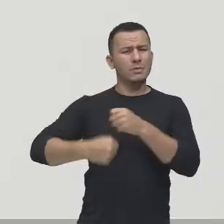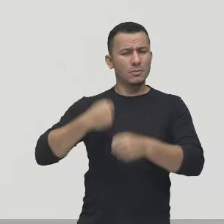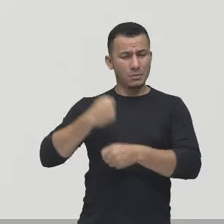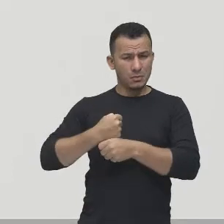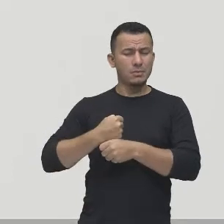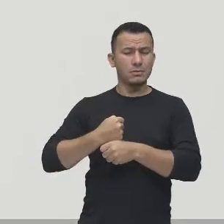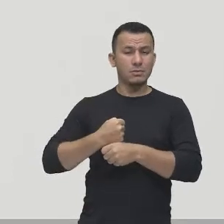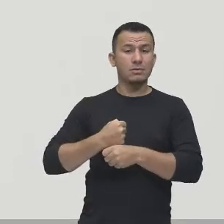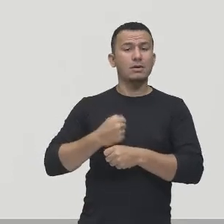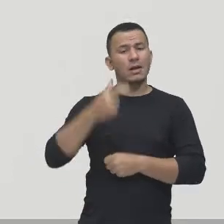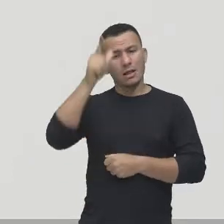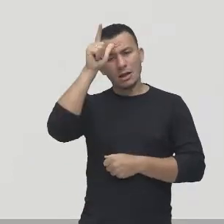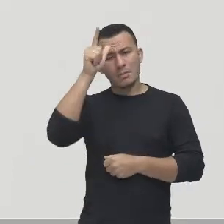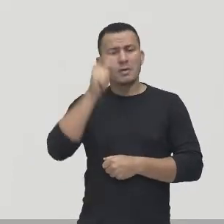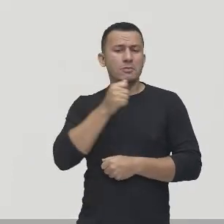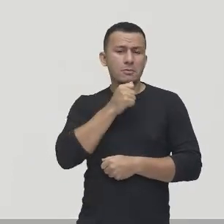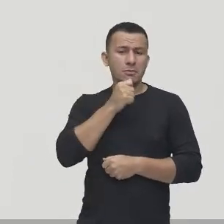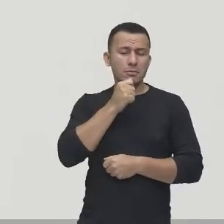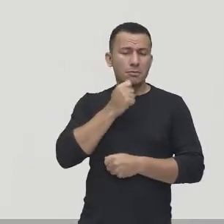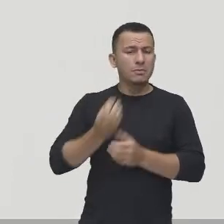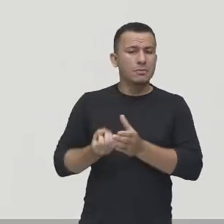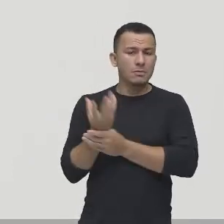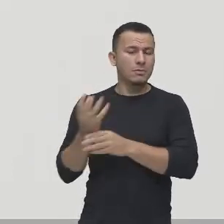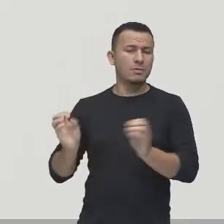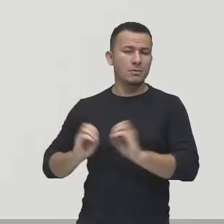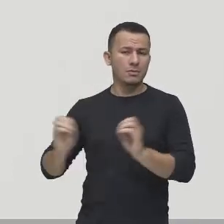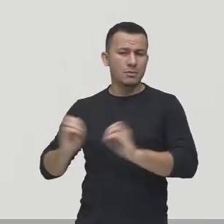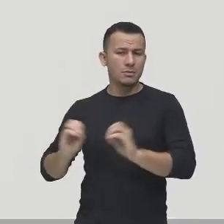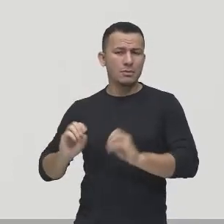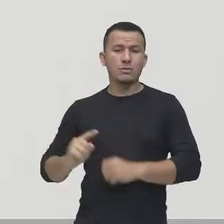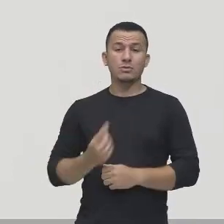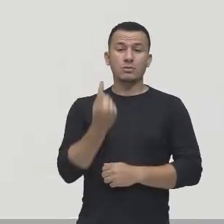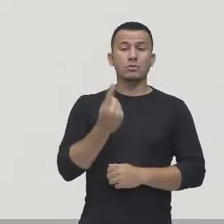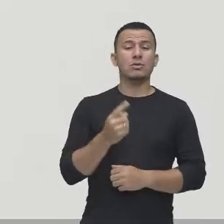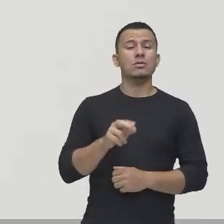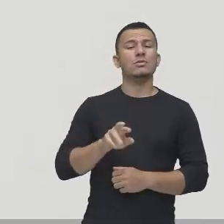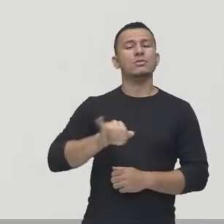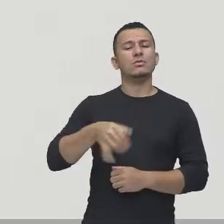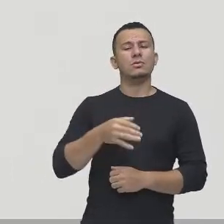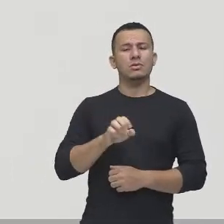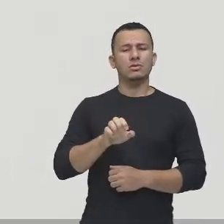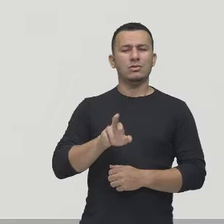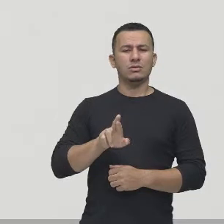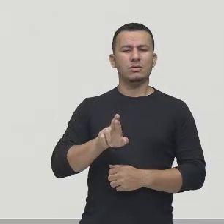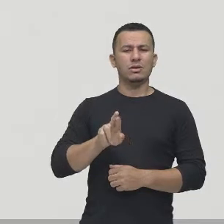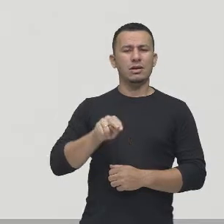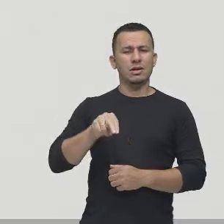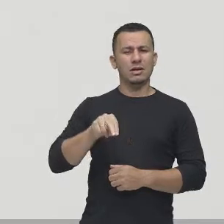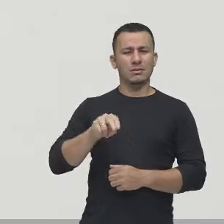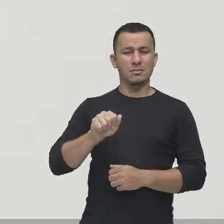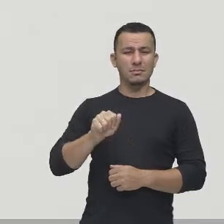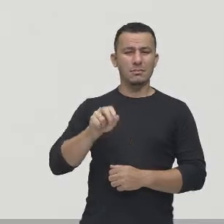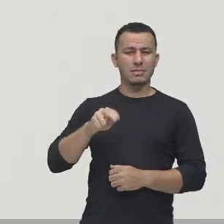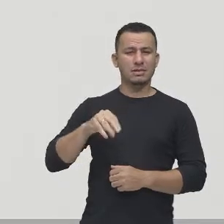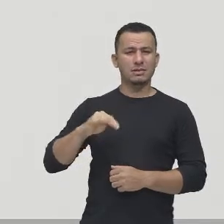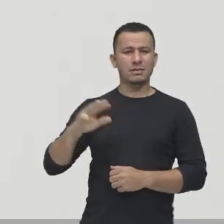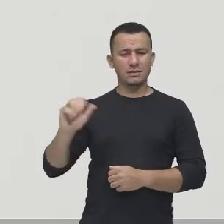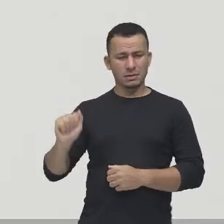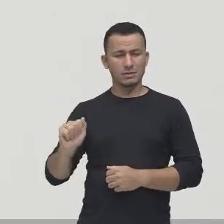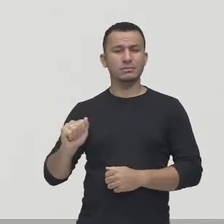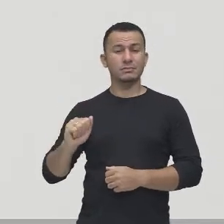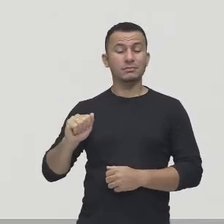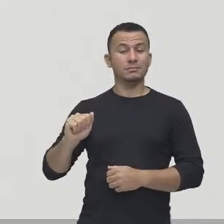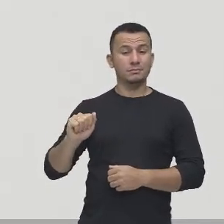não existia, né? Era só ali a Germânia, aquelas áreas ali com as comunidades germânicas e tudo mais. O